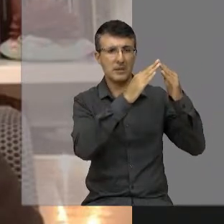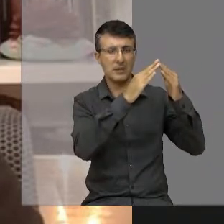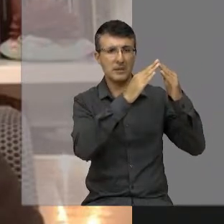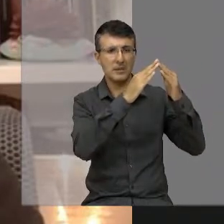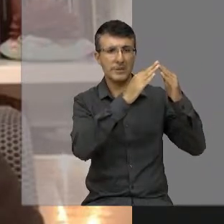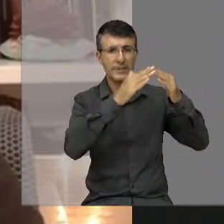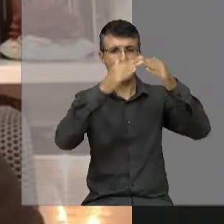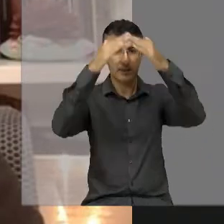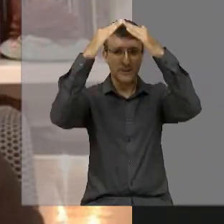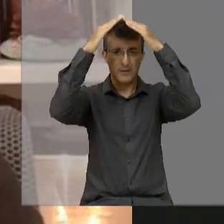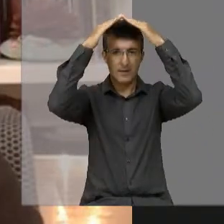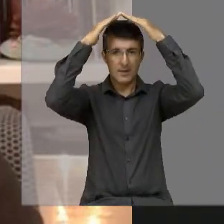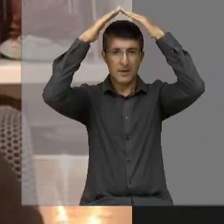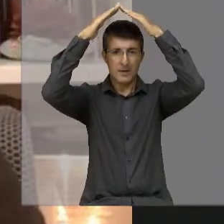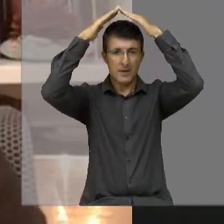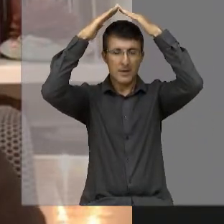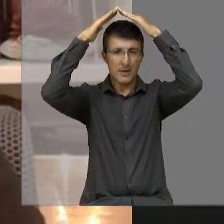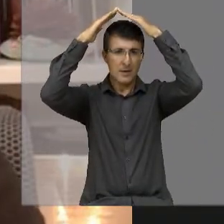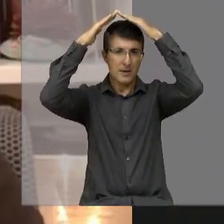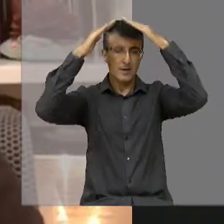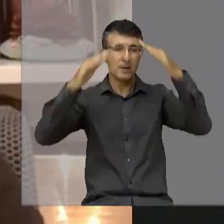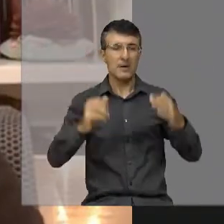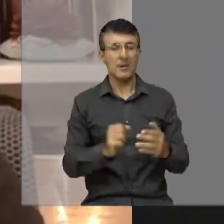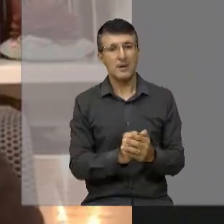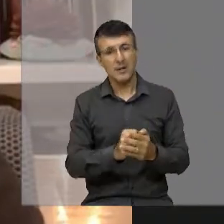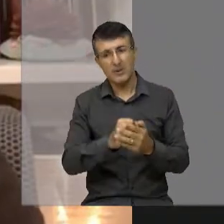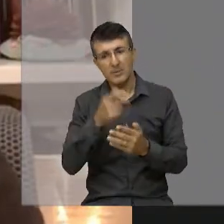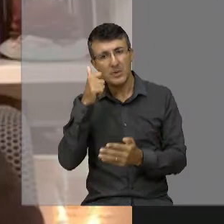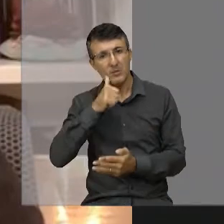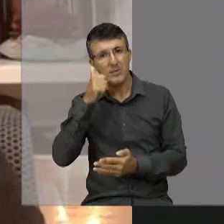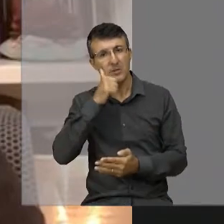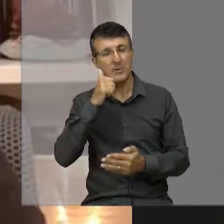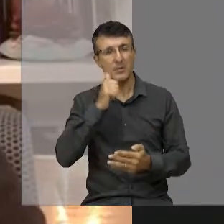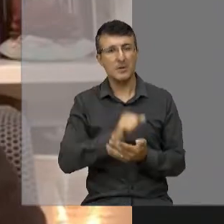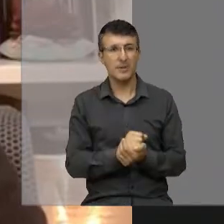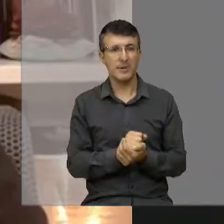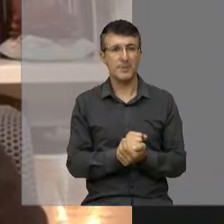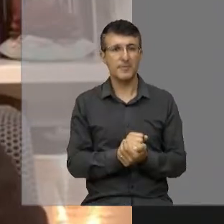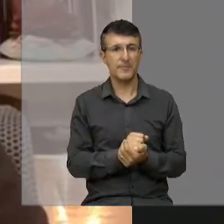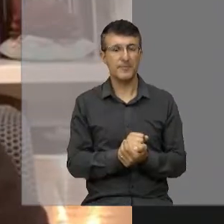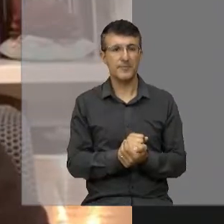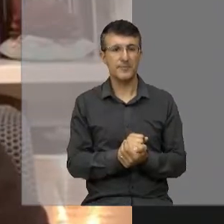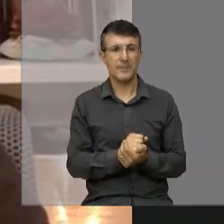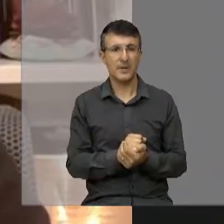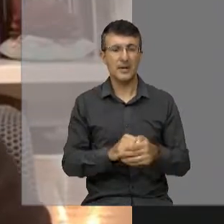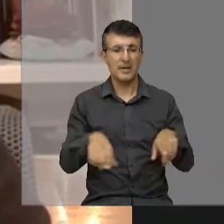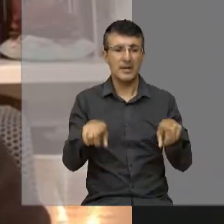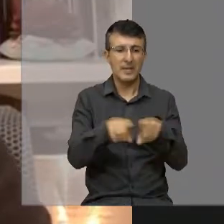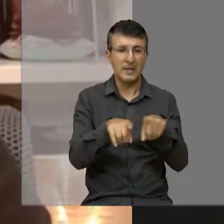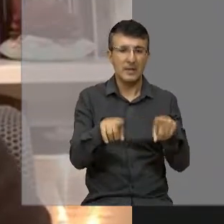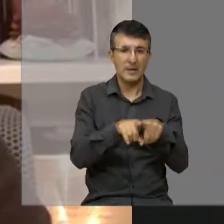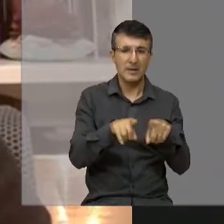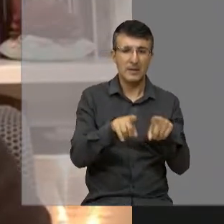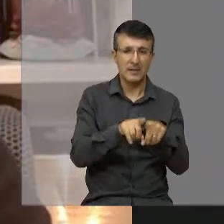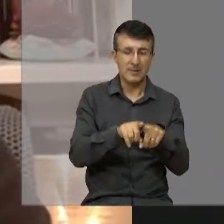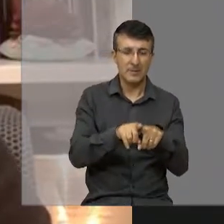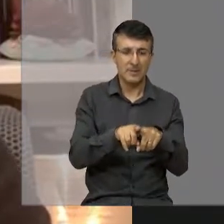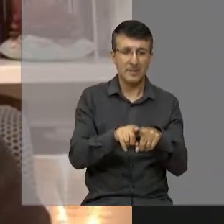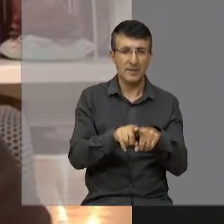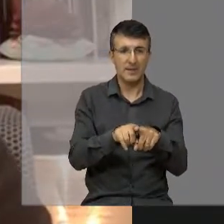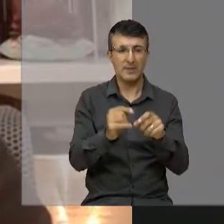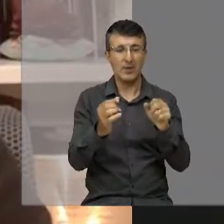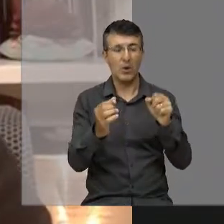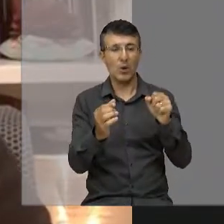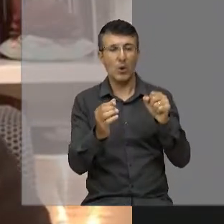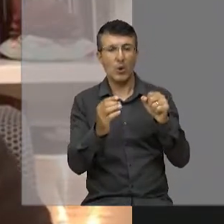de medidas de prevenção do contágio, né? Porque isso é uma coisa que a gente precisa pensar, como fazer o isolamento, né, dentro desses lugares